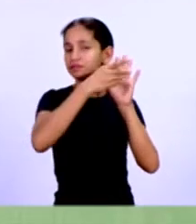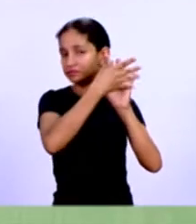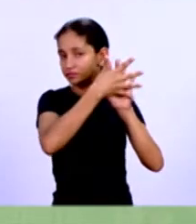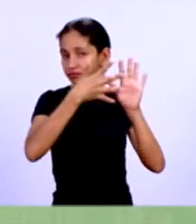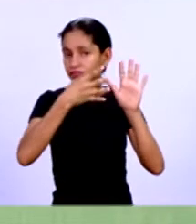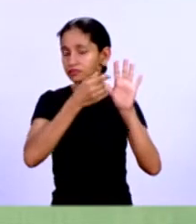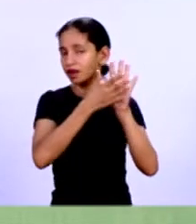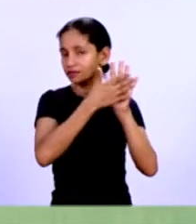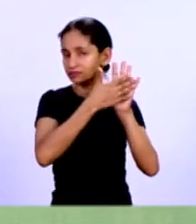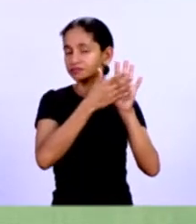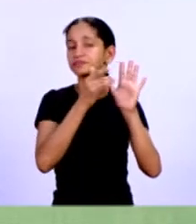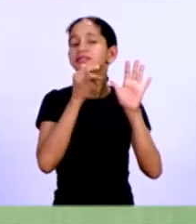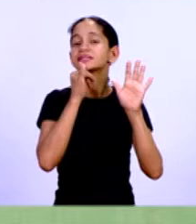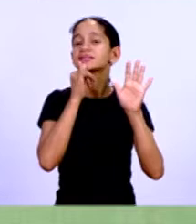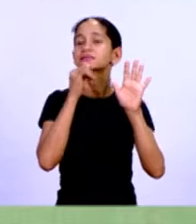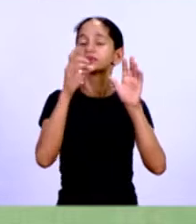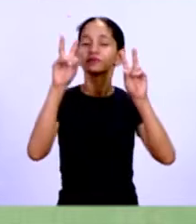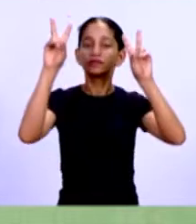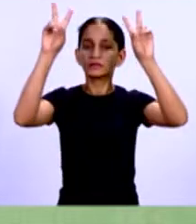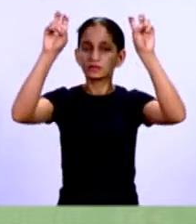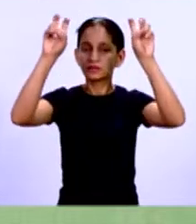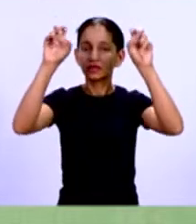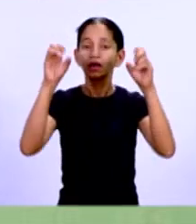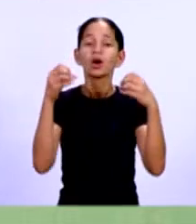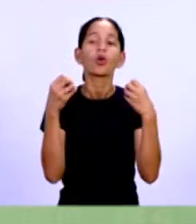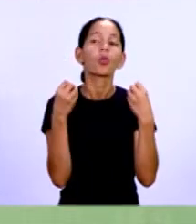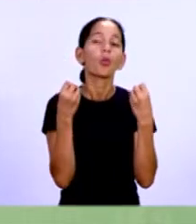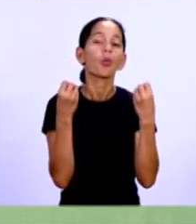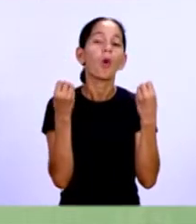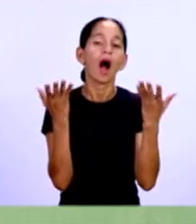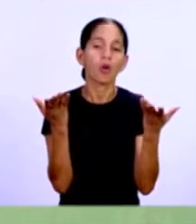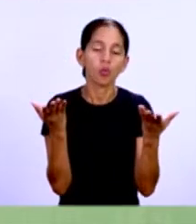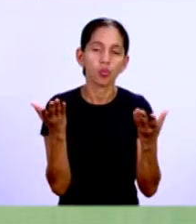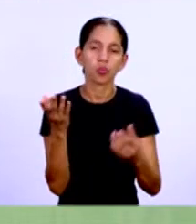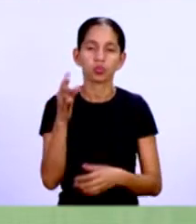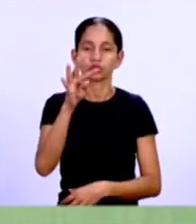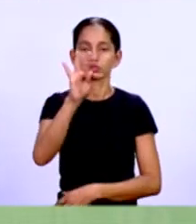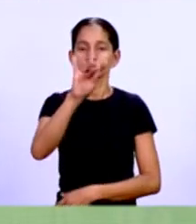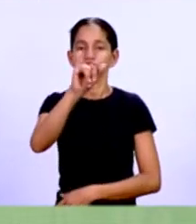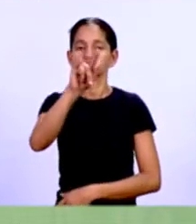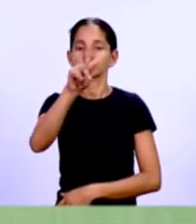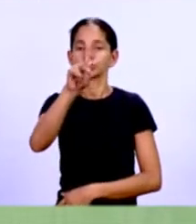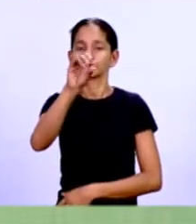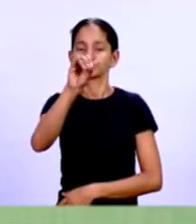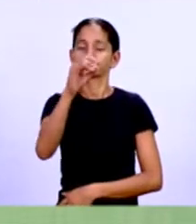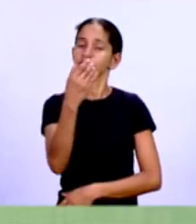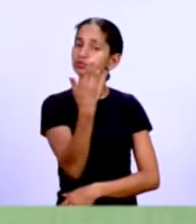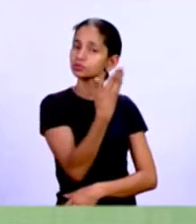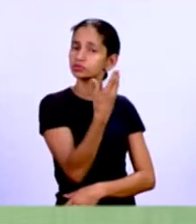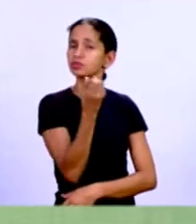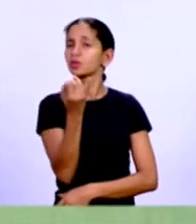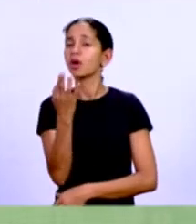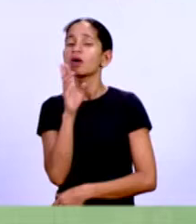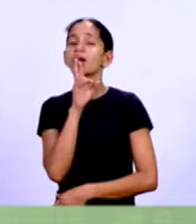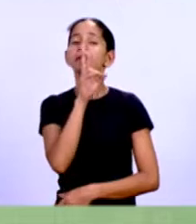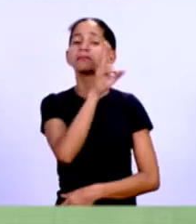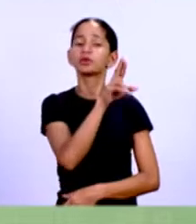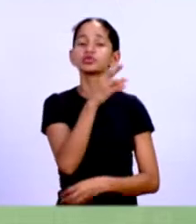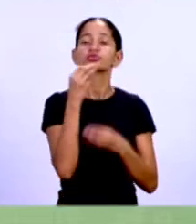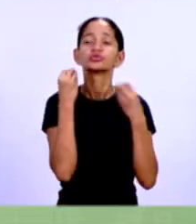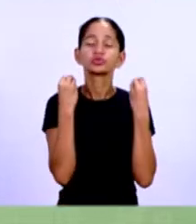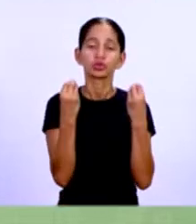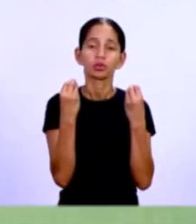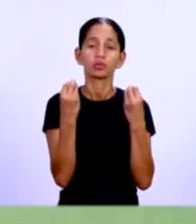Aqui em cima a gente tem escrito assim, ó, o tipo da ameaça. E aí você vai responder o tipo de ameaça com o